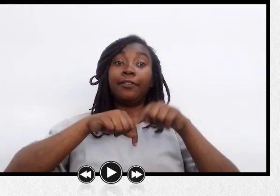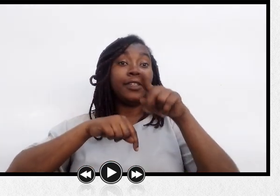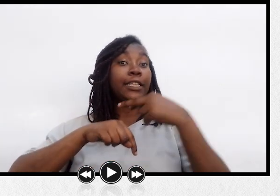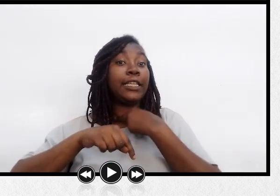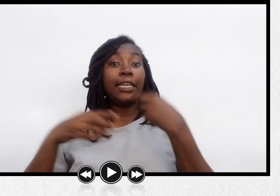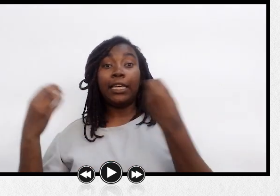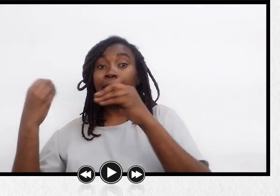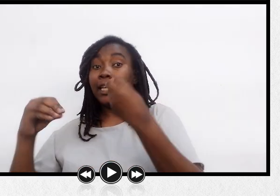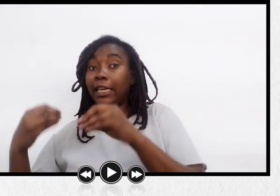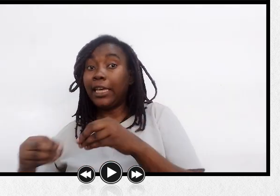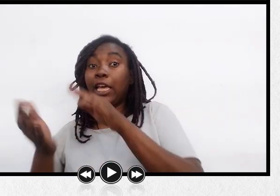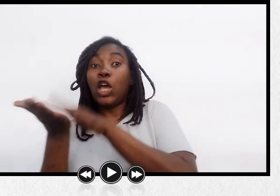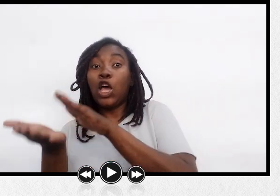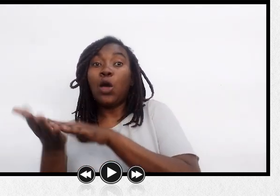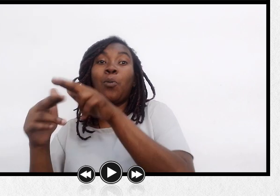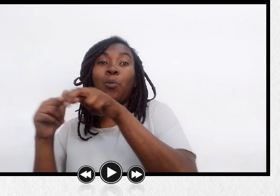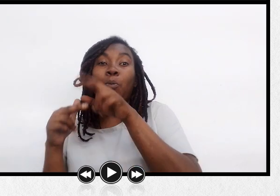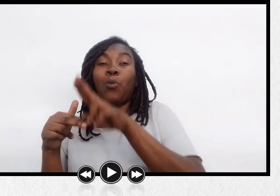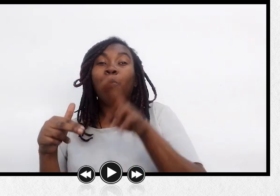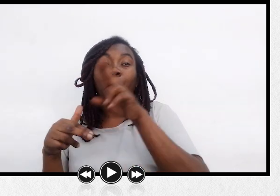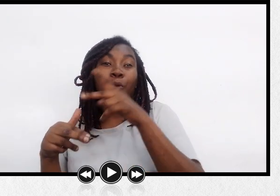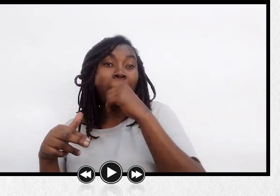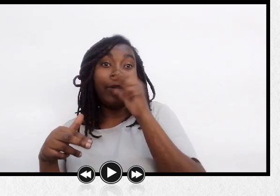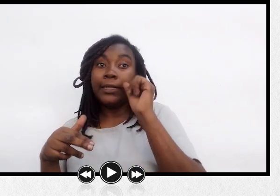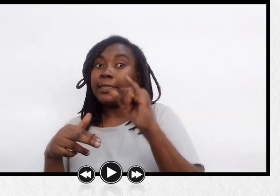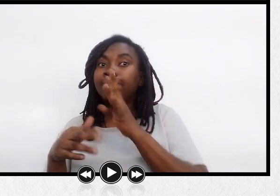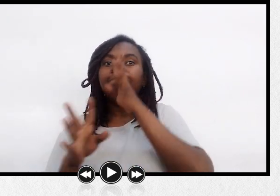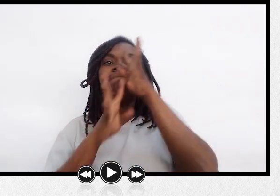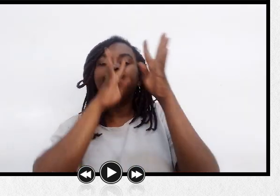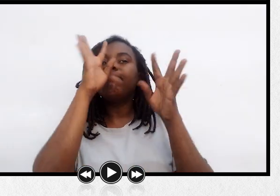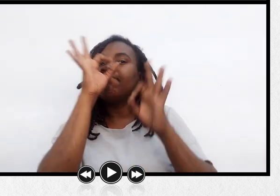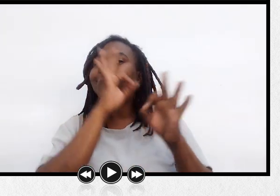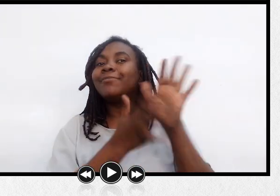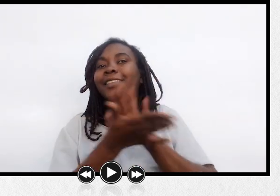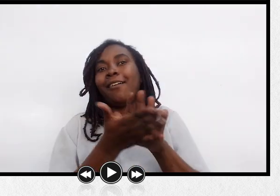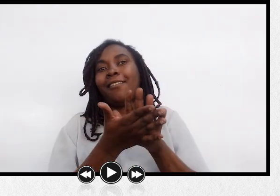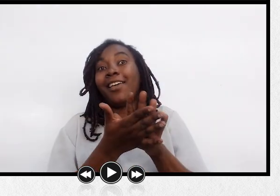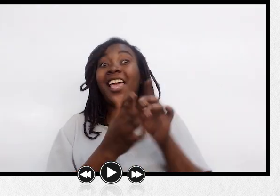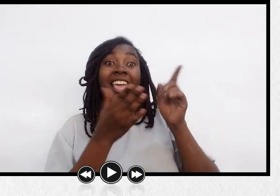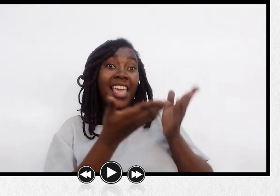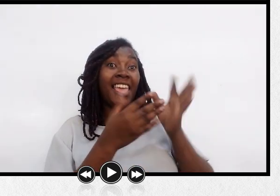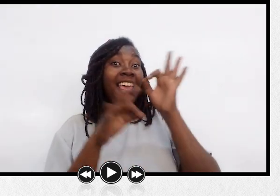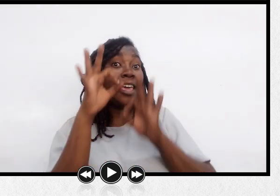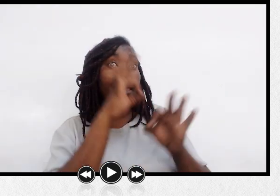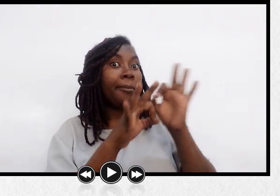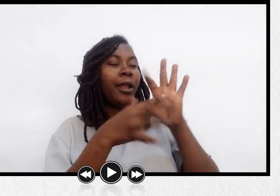implantar cobrança pelo uso da água se você não tiver o plano, porque é o plano que vai te dar o norte